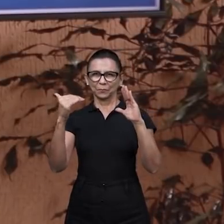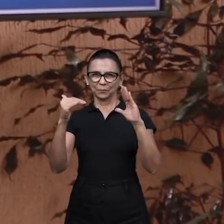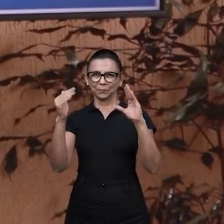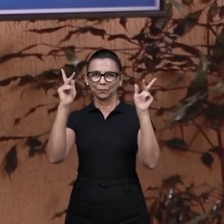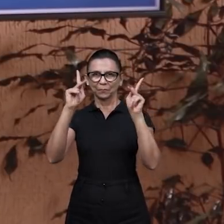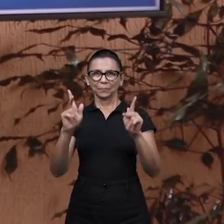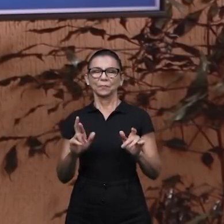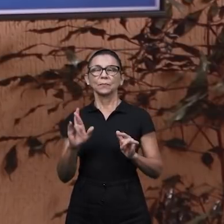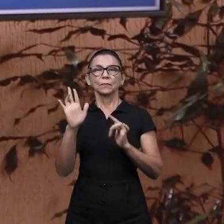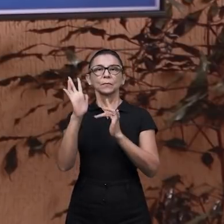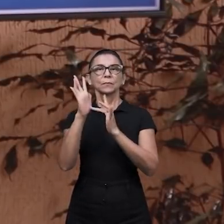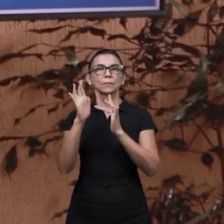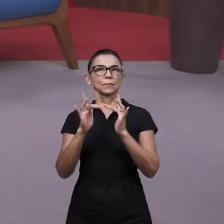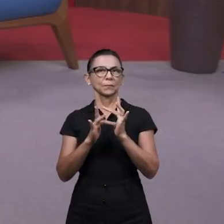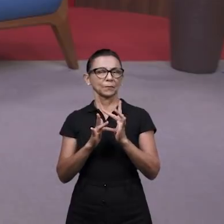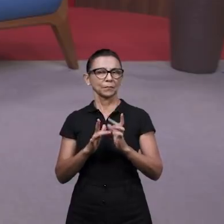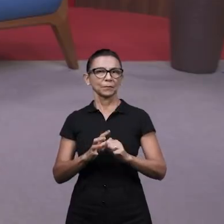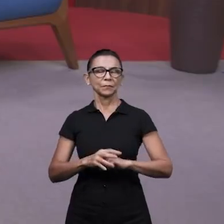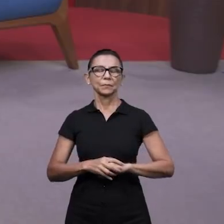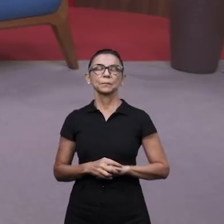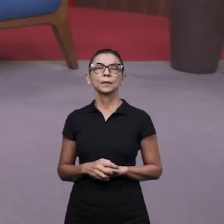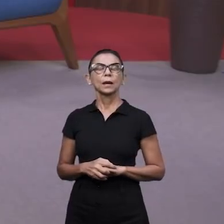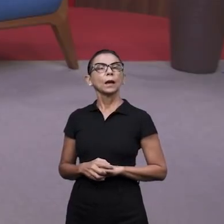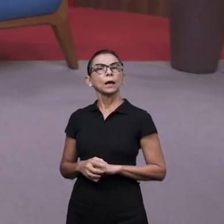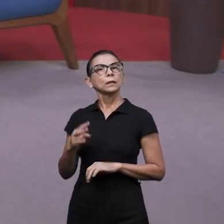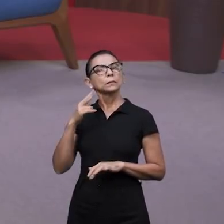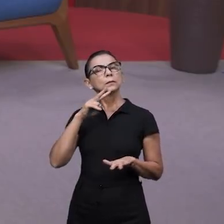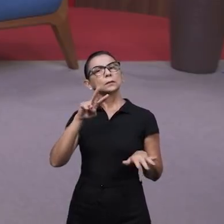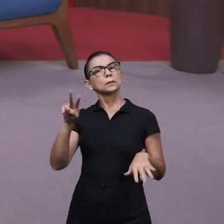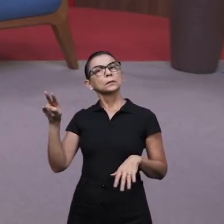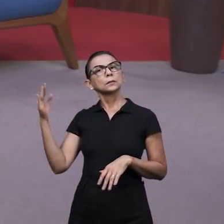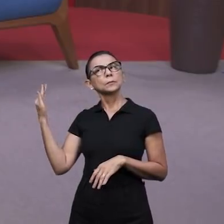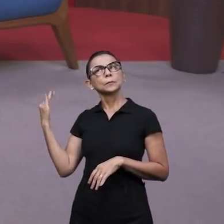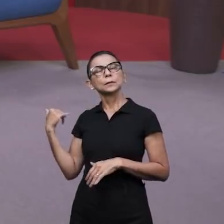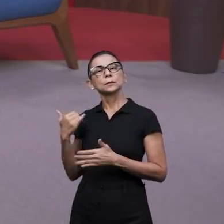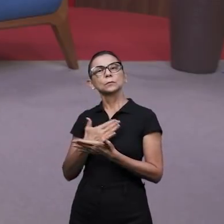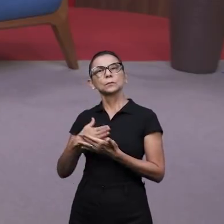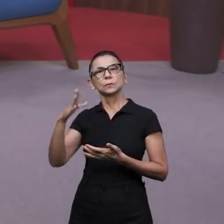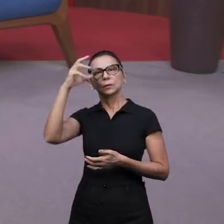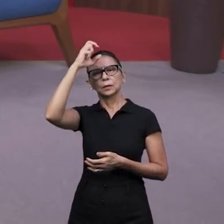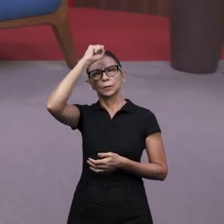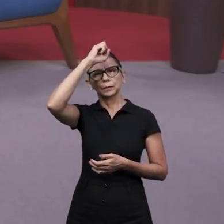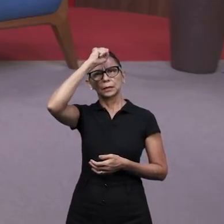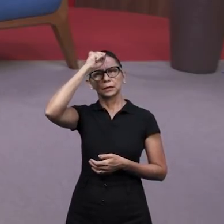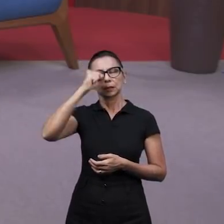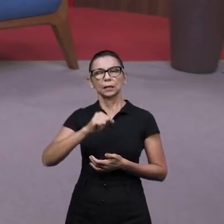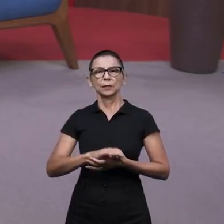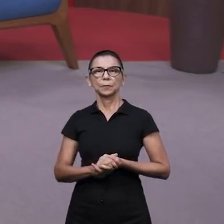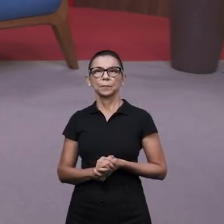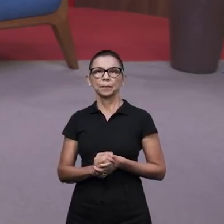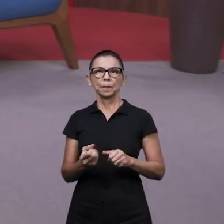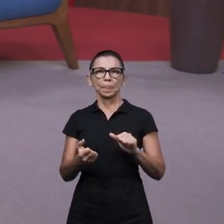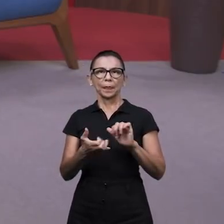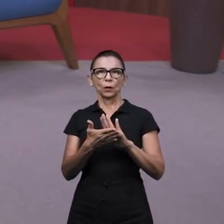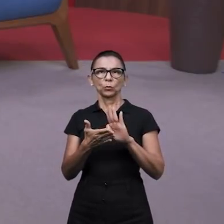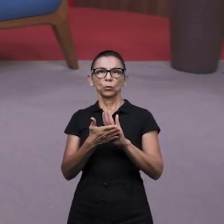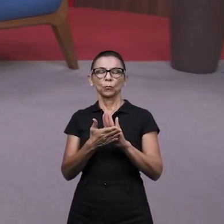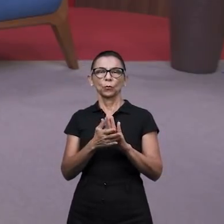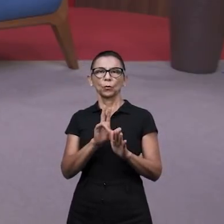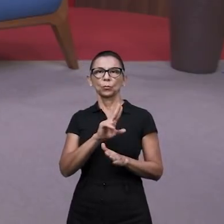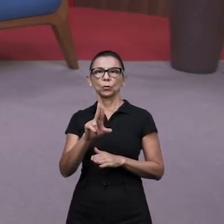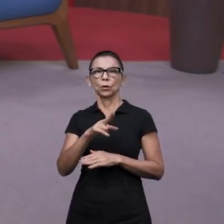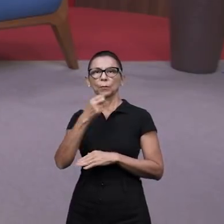acessibilidade@presbiterio.org.br. A paz do Senhor. Na semana passada, nós começamos a aprender a tocar o louvor Pai, Estou a Te